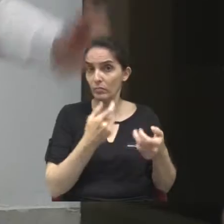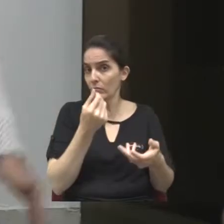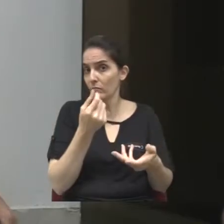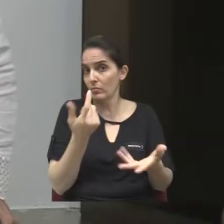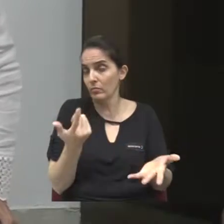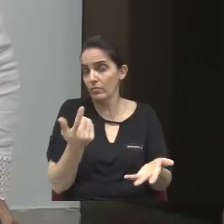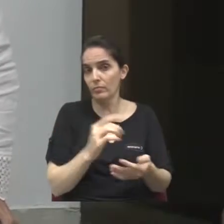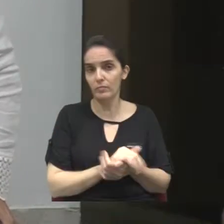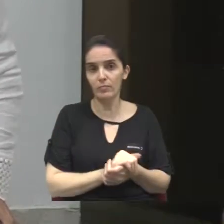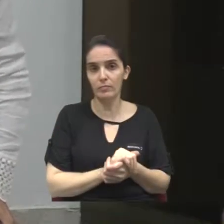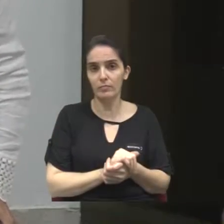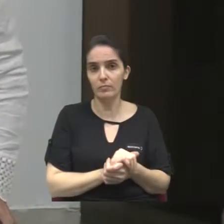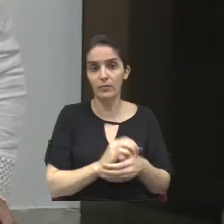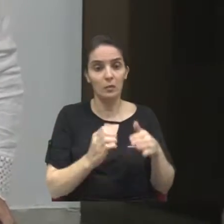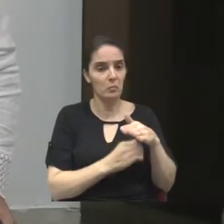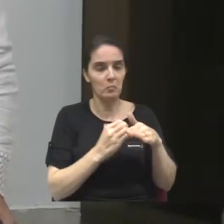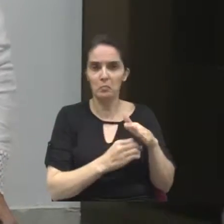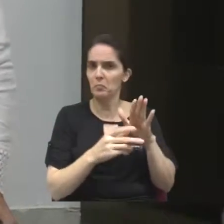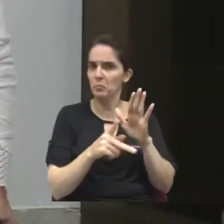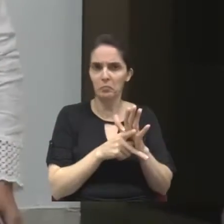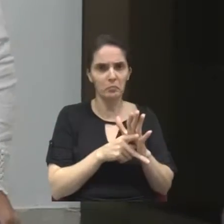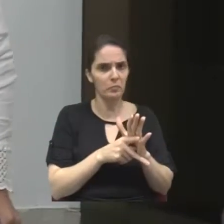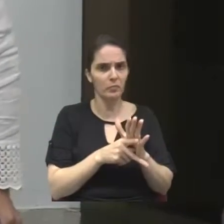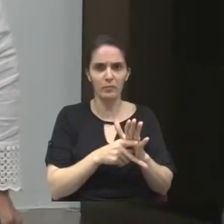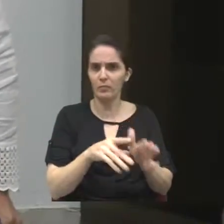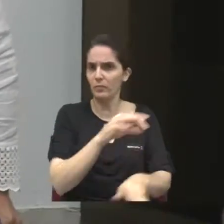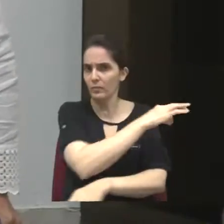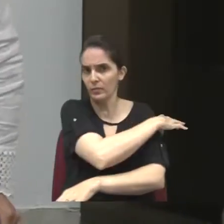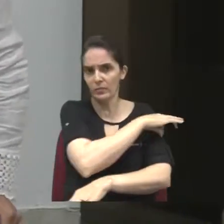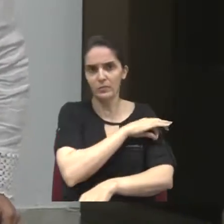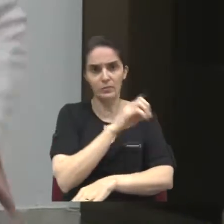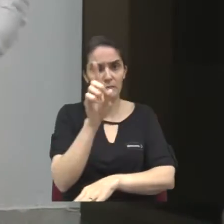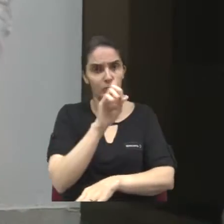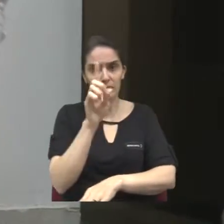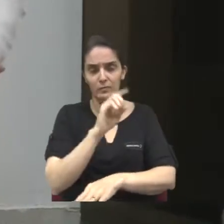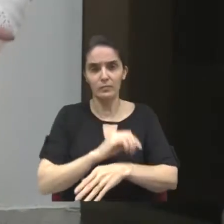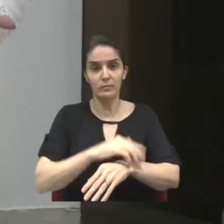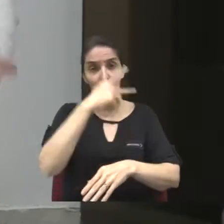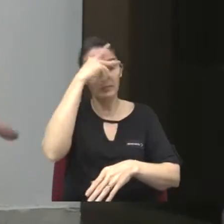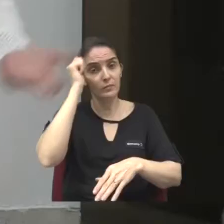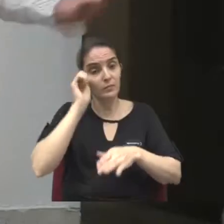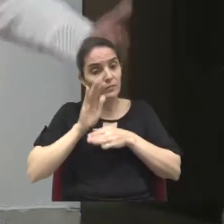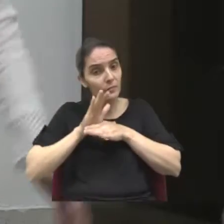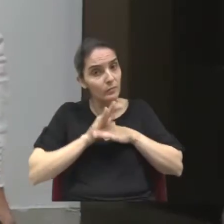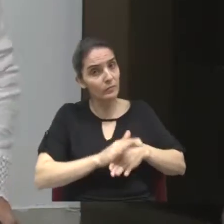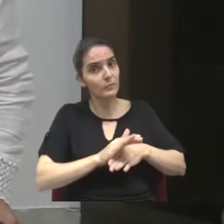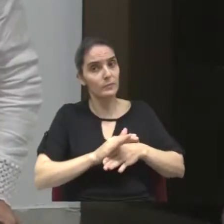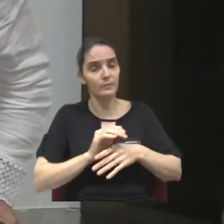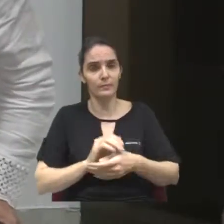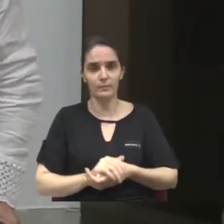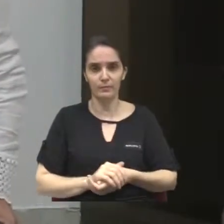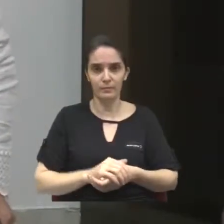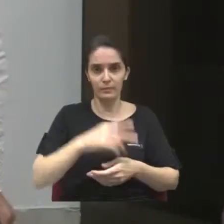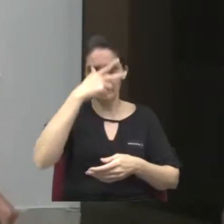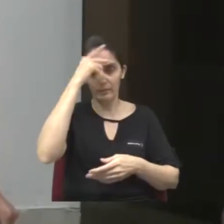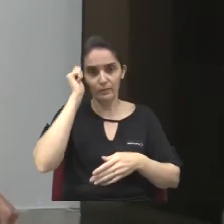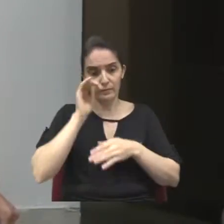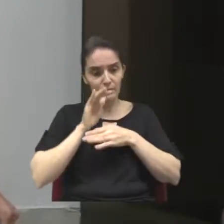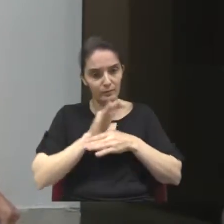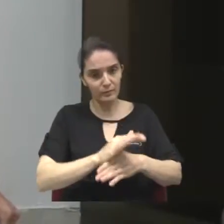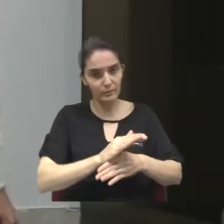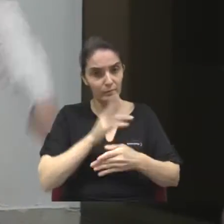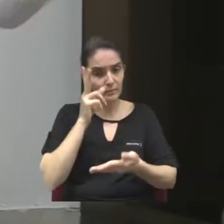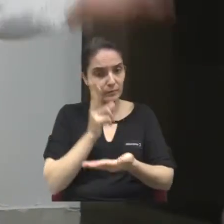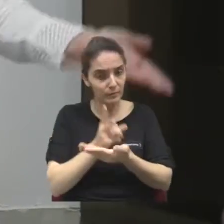prefeito. É uma empresa que está tendo intervenção. Simplesmente para manter o serviço. Sabemos que o serviço da